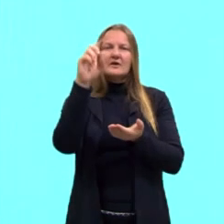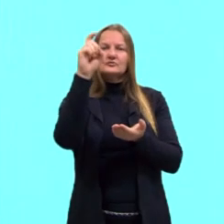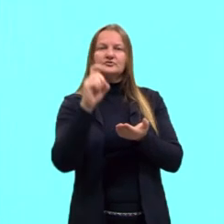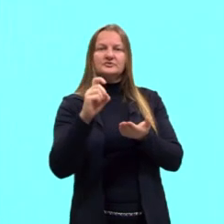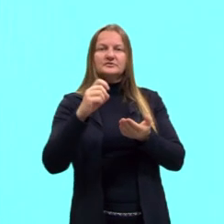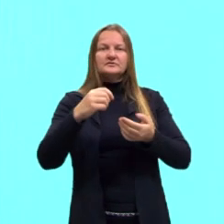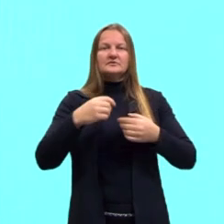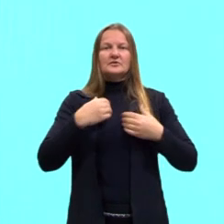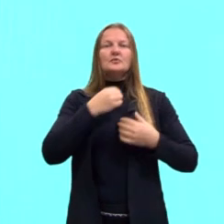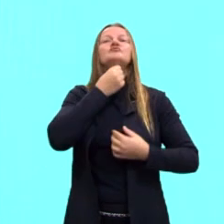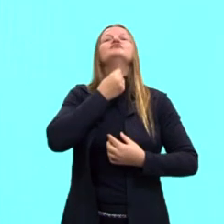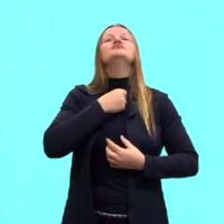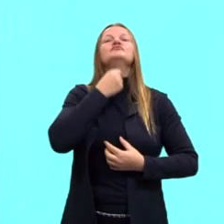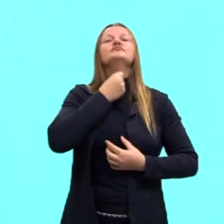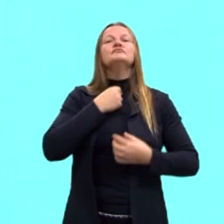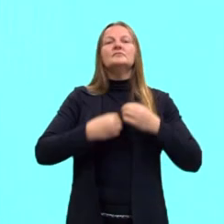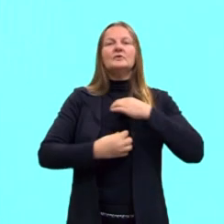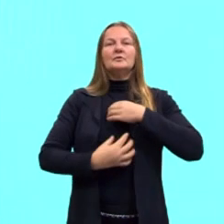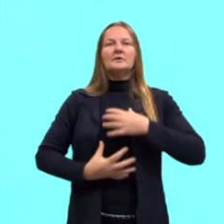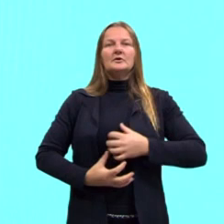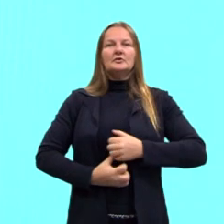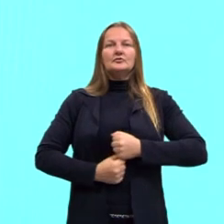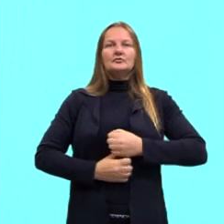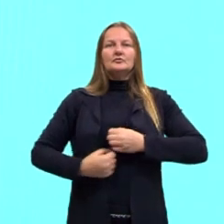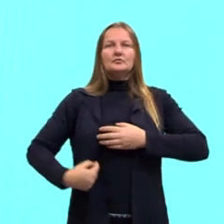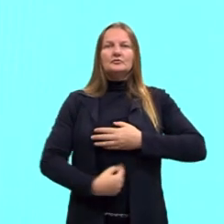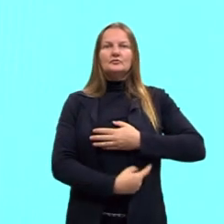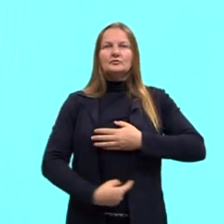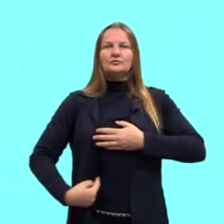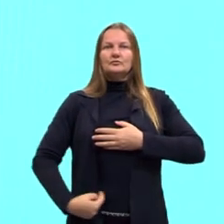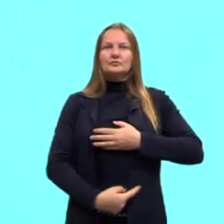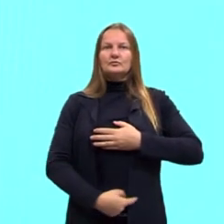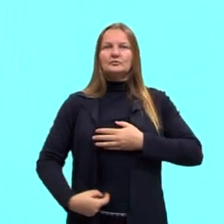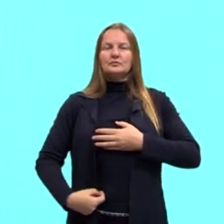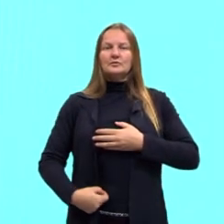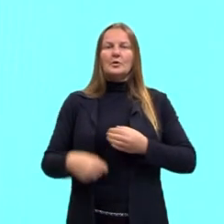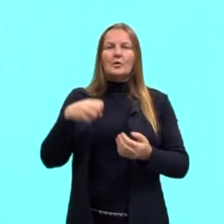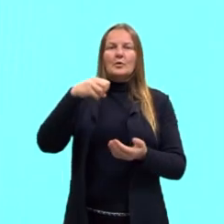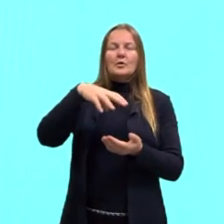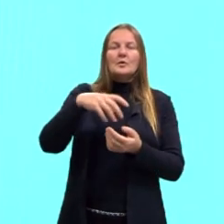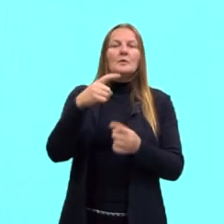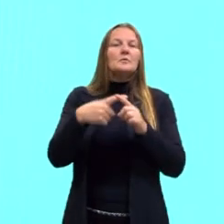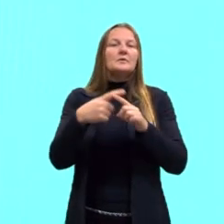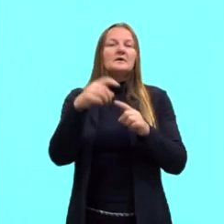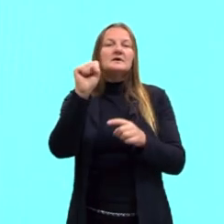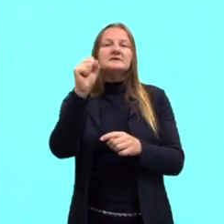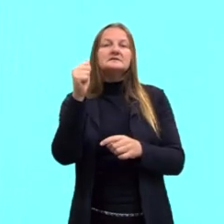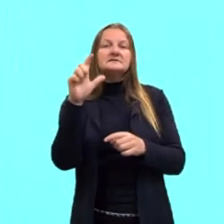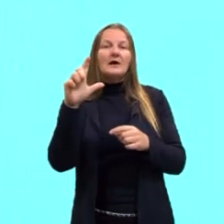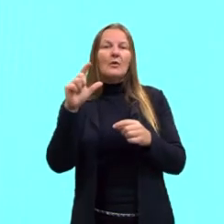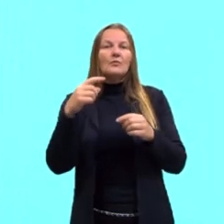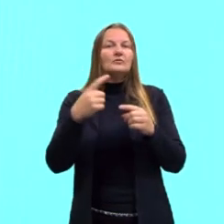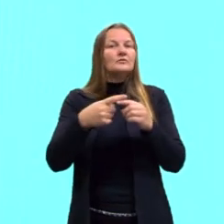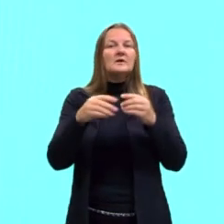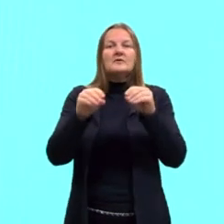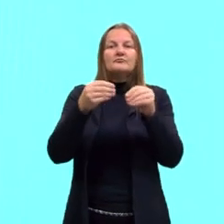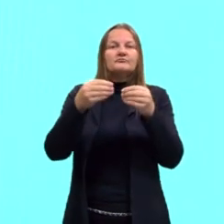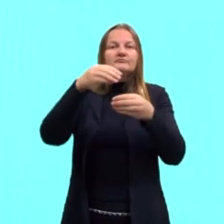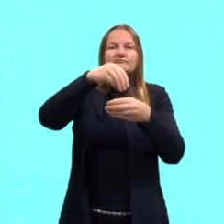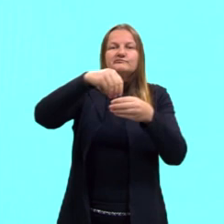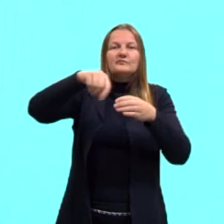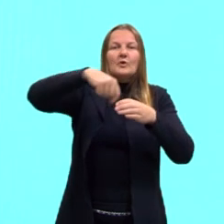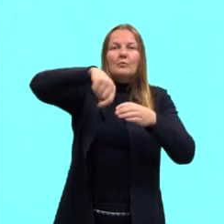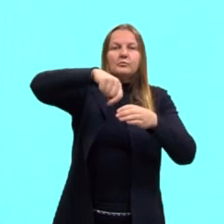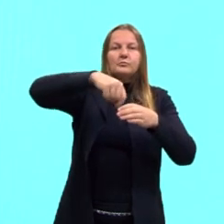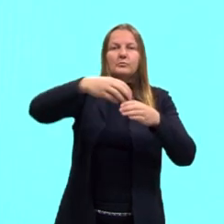estômago e intestino por se tratar de um sal pouco solúvel importante lembrar